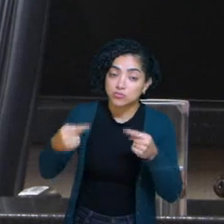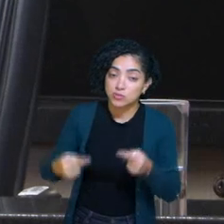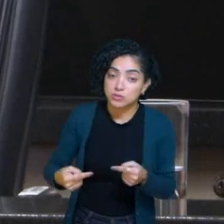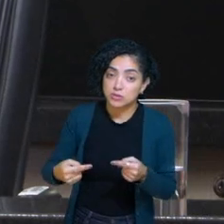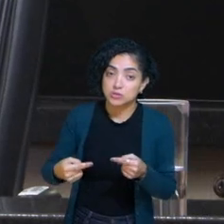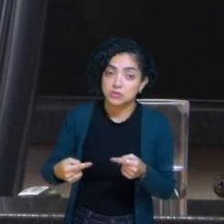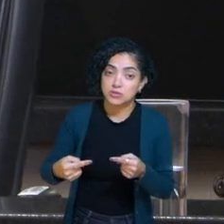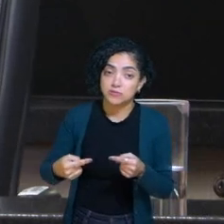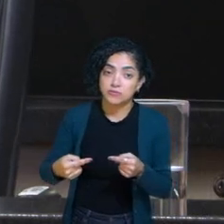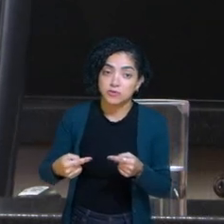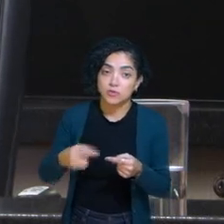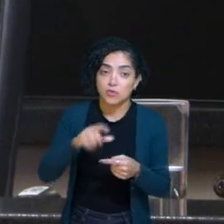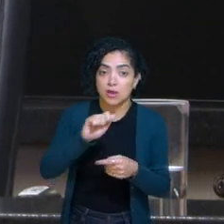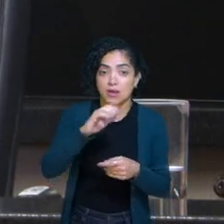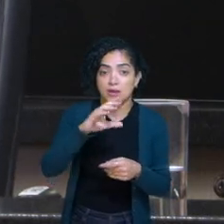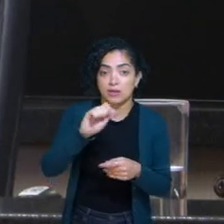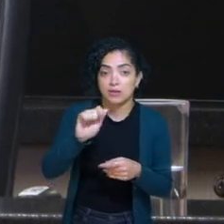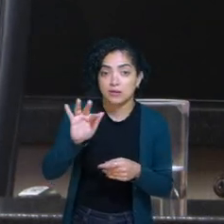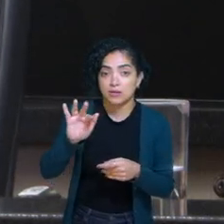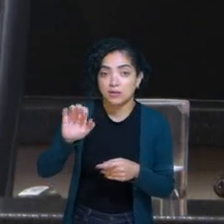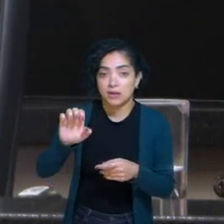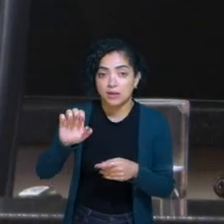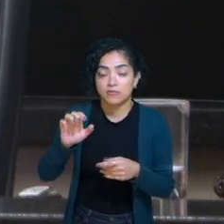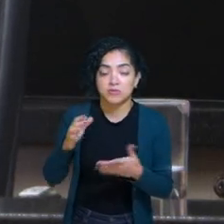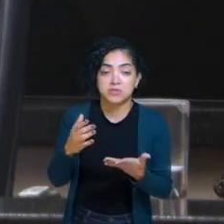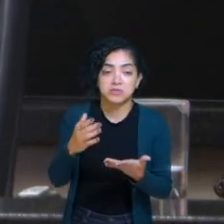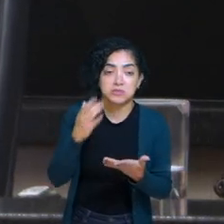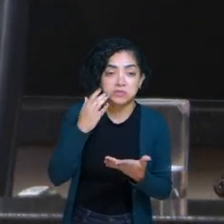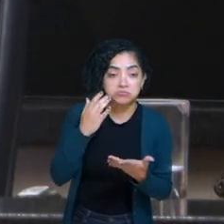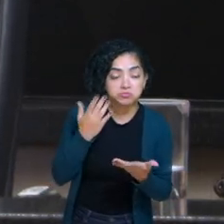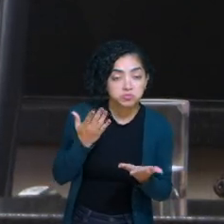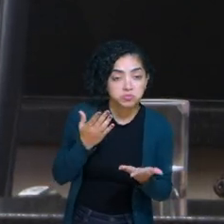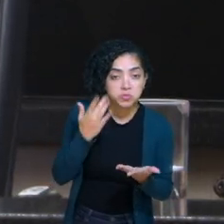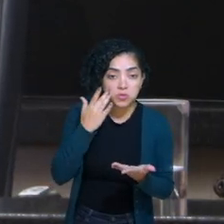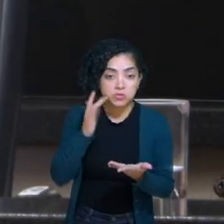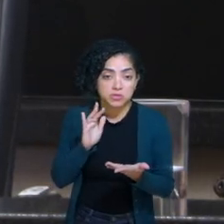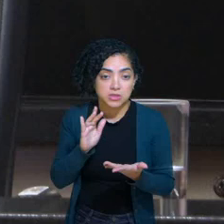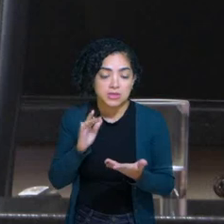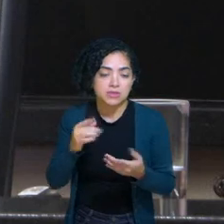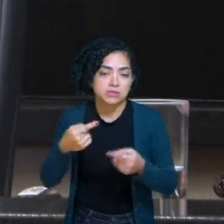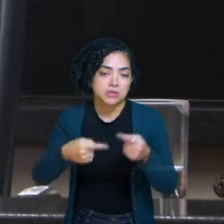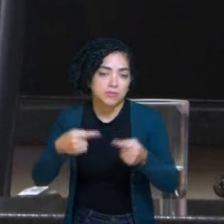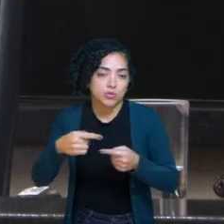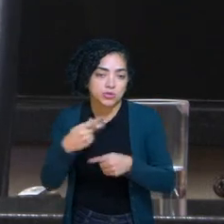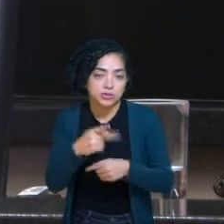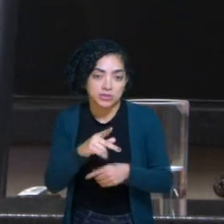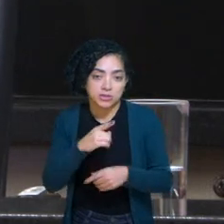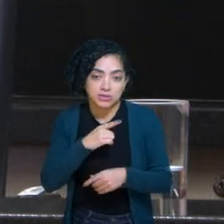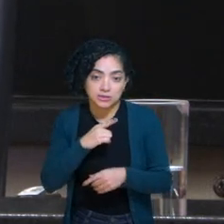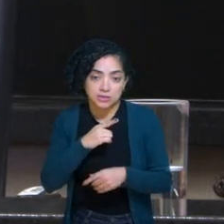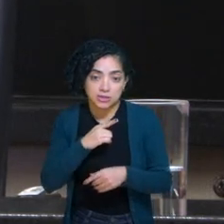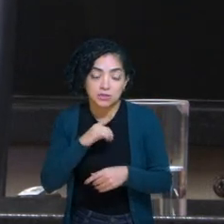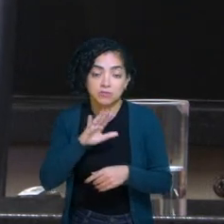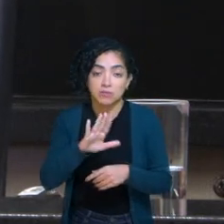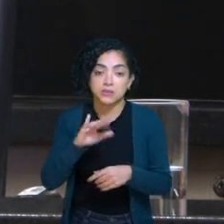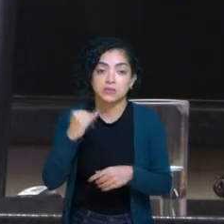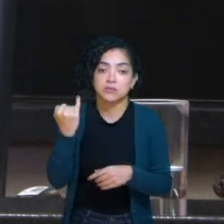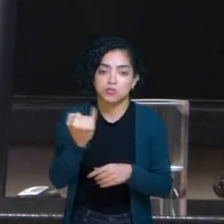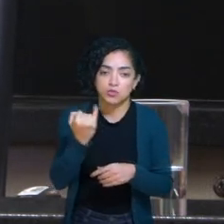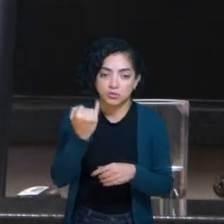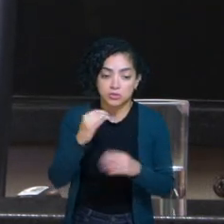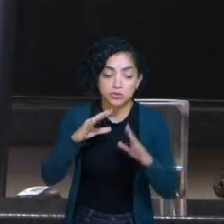a CAF já tenha a sua política eu acho que é importante né As instituições terem a sua